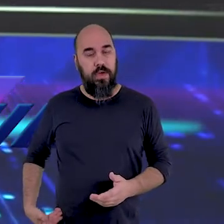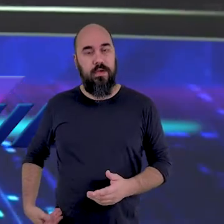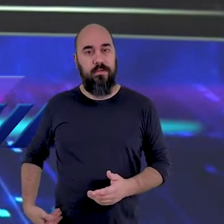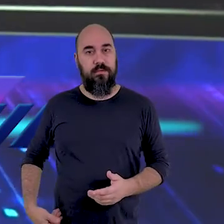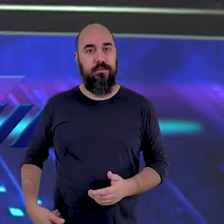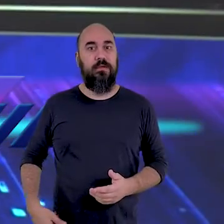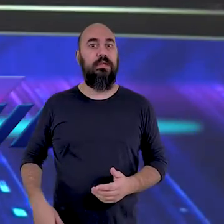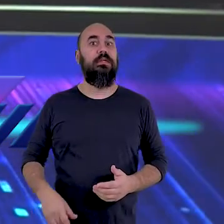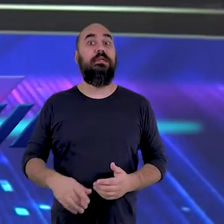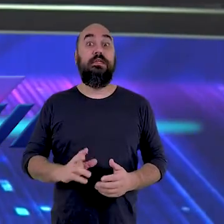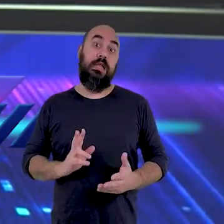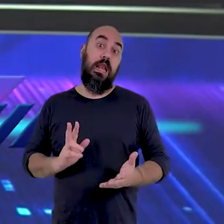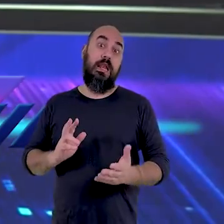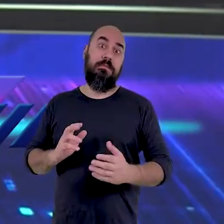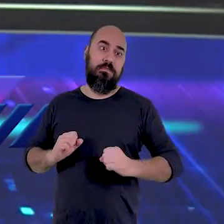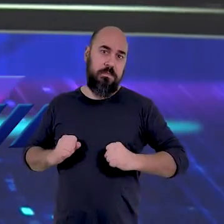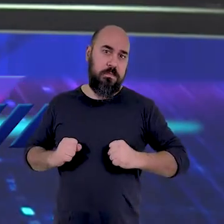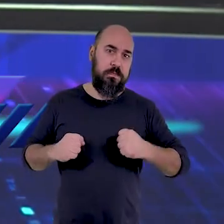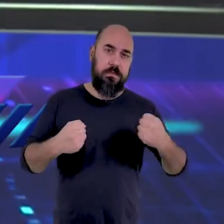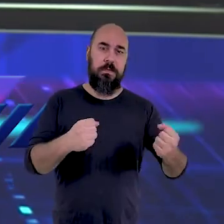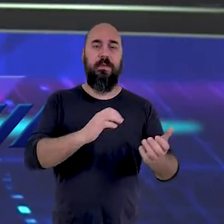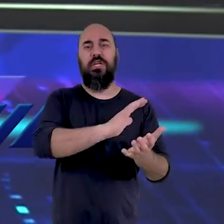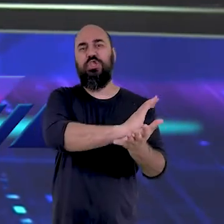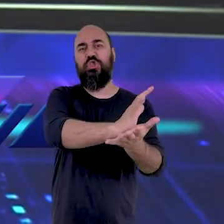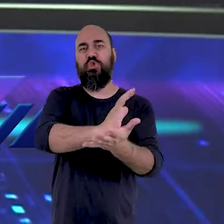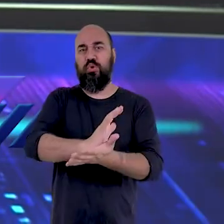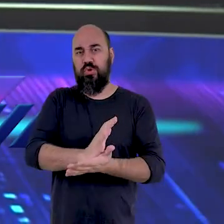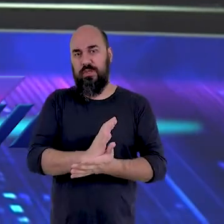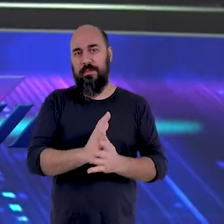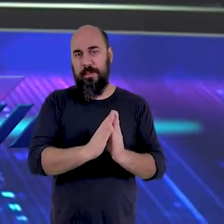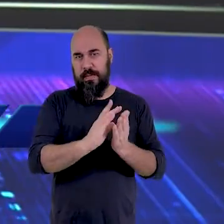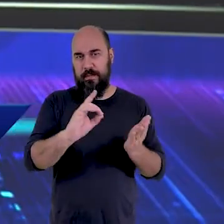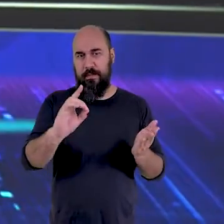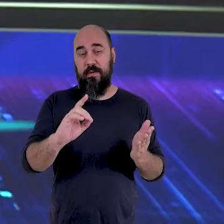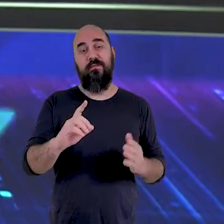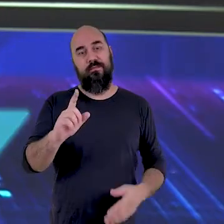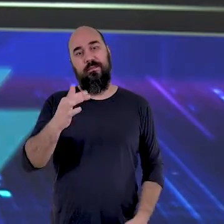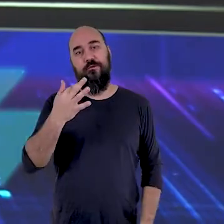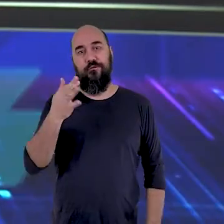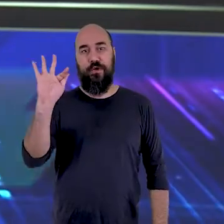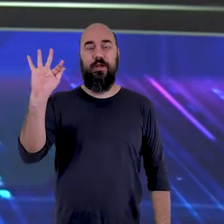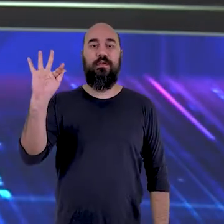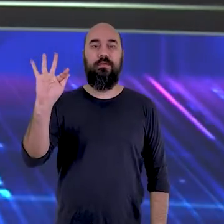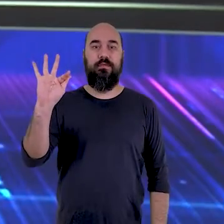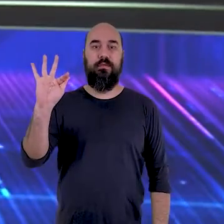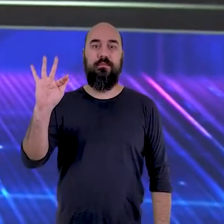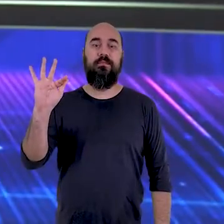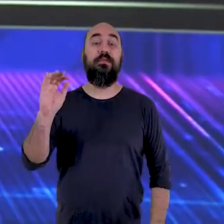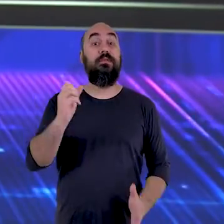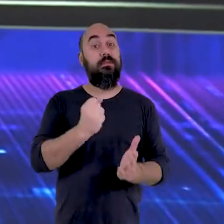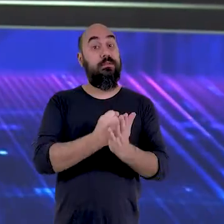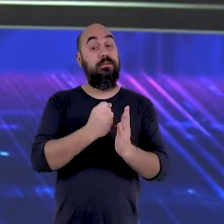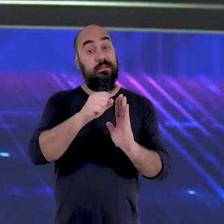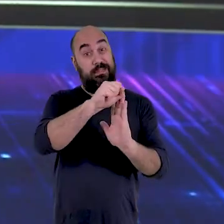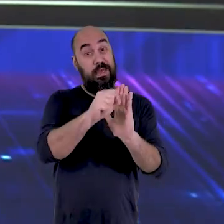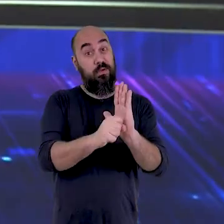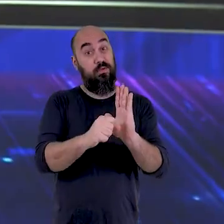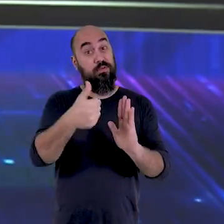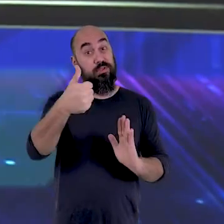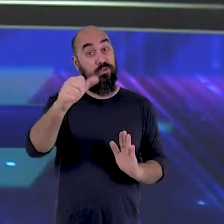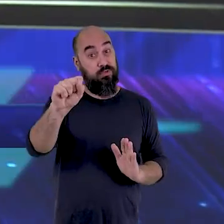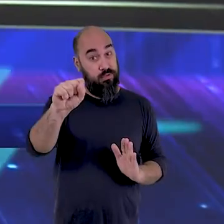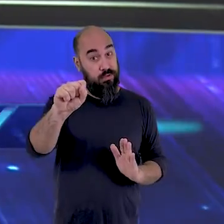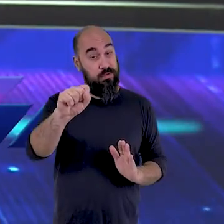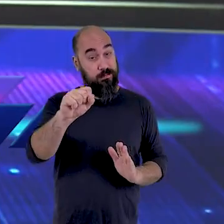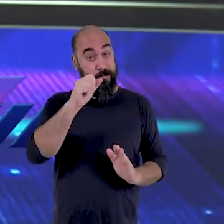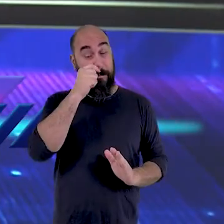para destruir a Bíblia foi a França, no final do século XVIII. Naquele país, houve